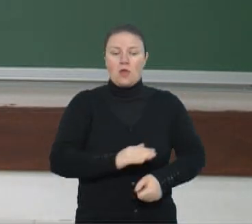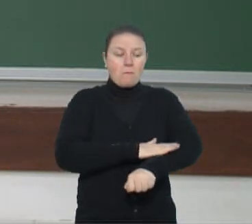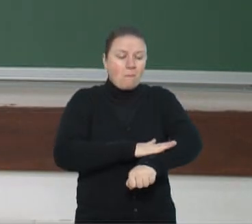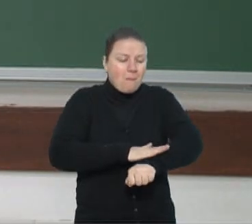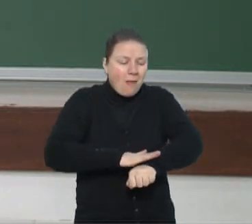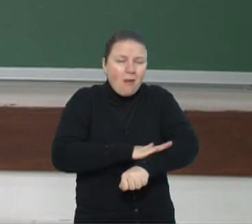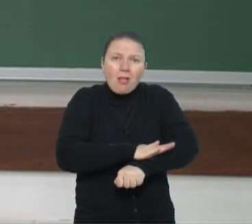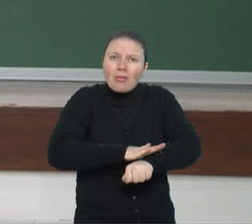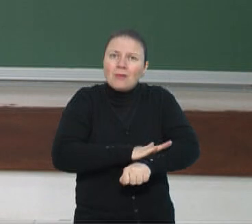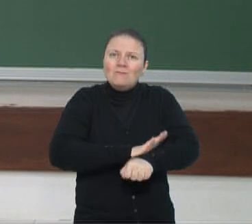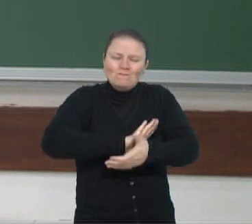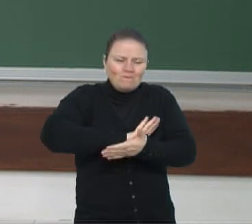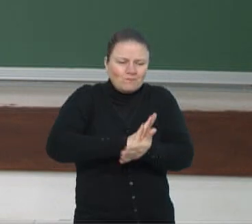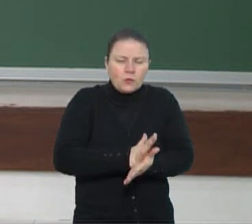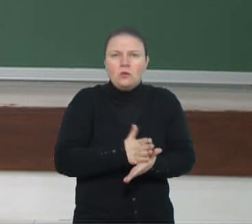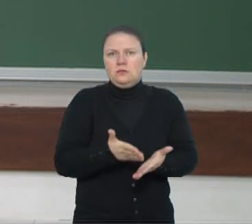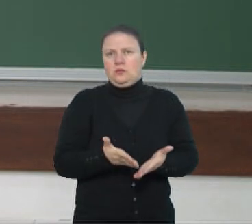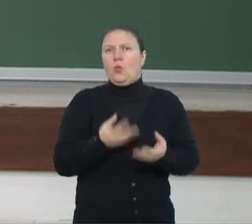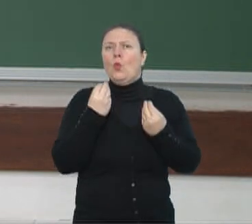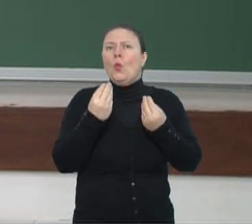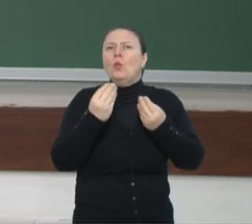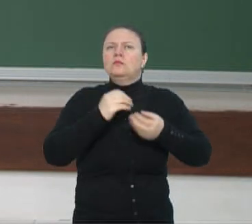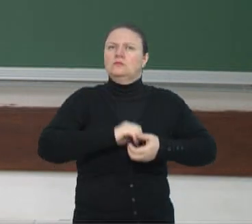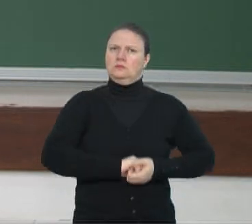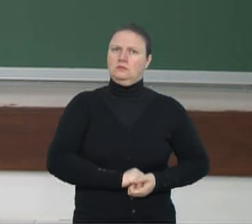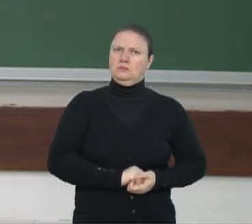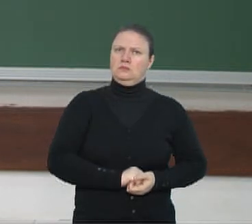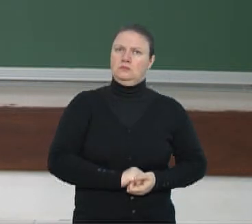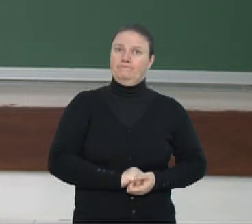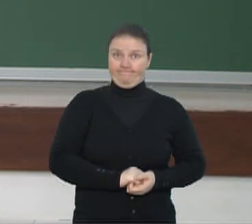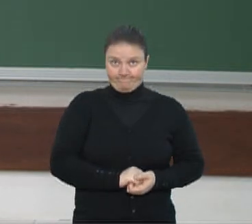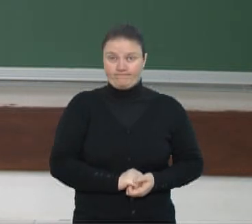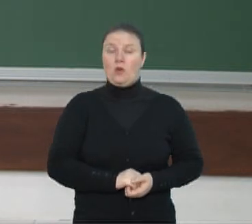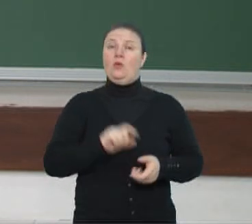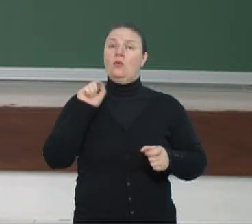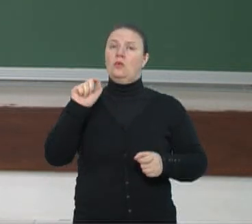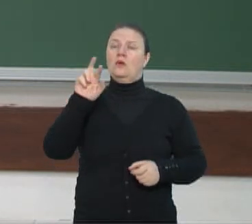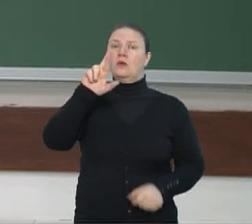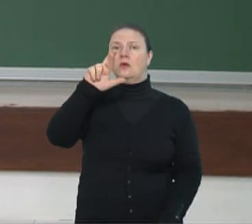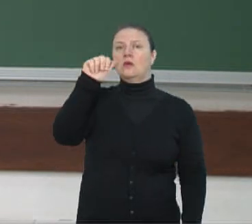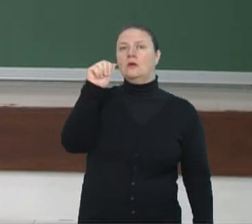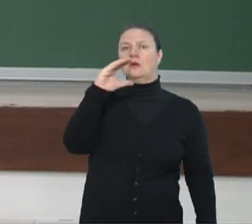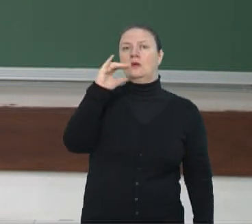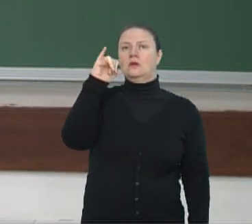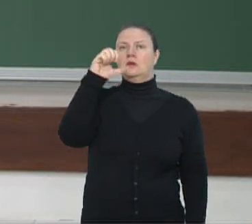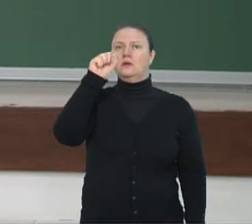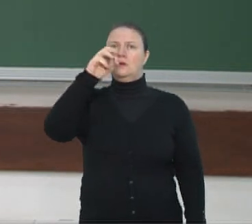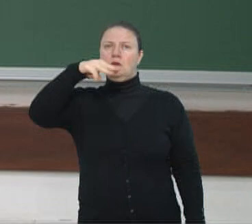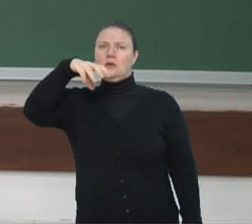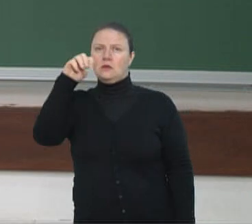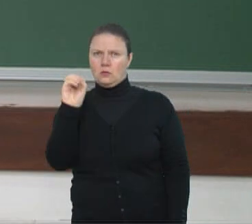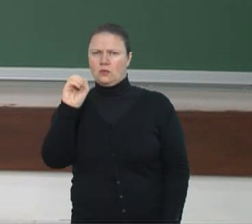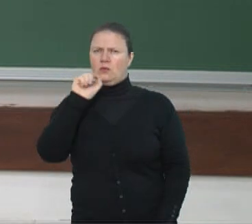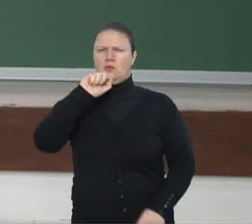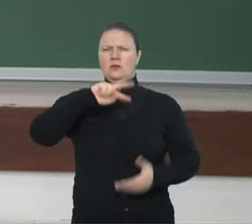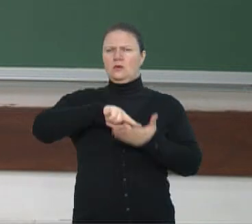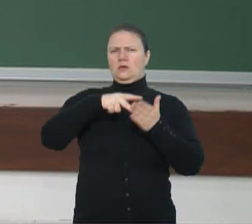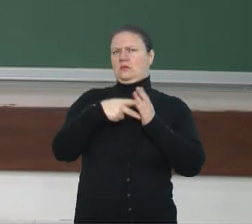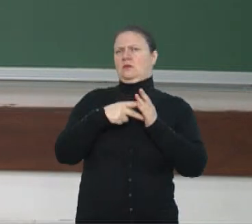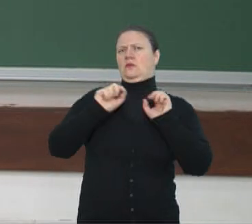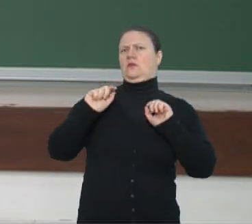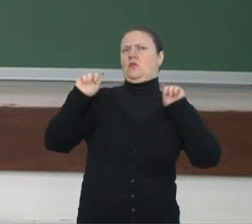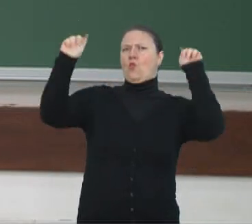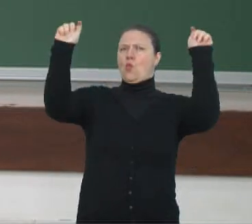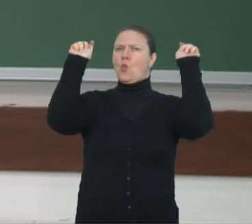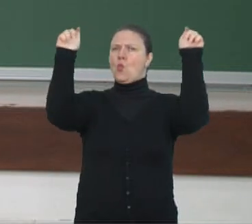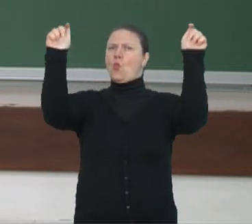motivo? Já falamos. O motivo aqui vai ser a disputa contra o racismo. Mas o que é um protesto? Como que funciona um protesto? Bom, eu trago